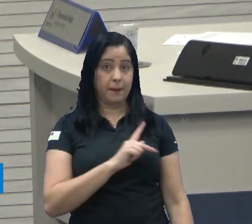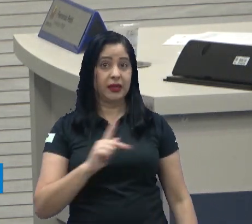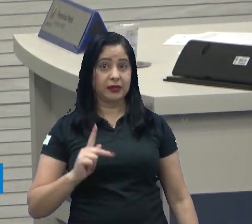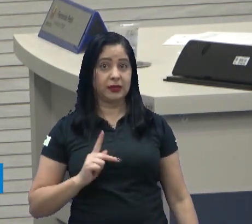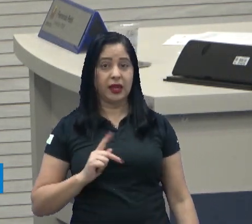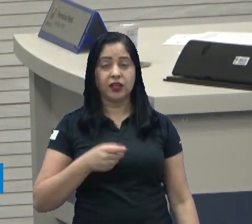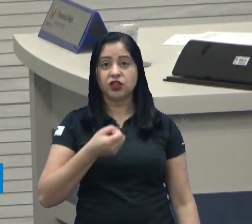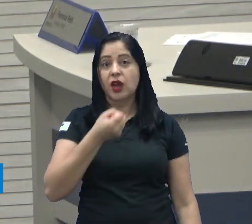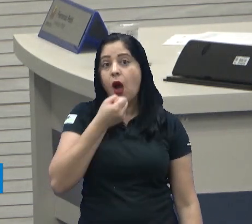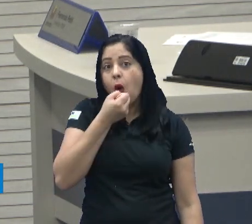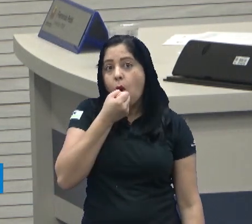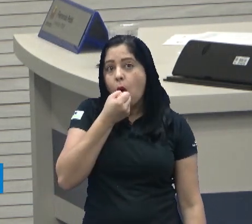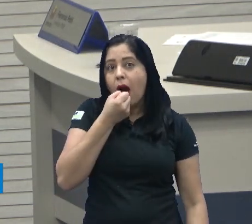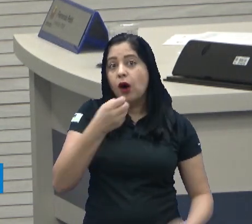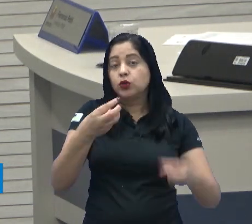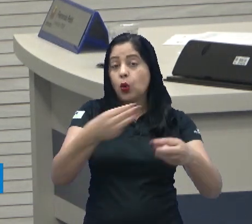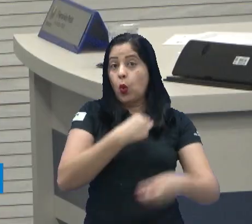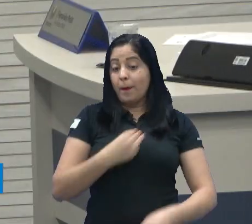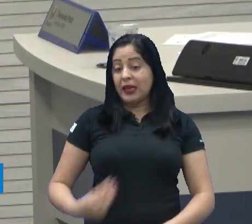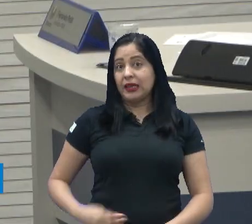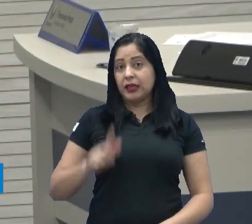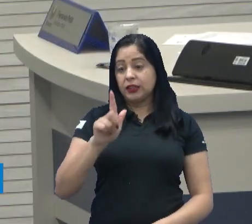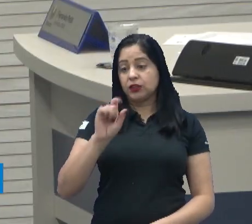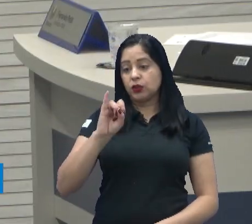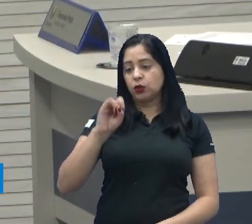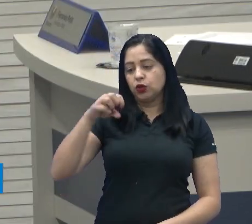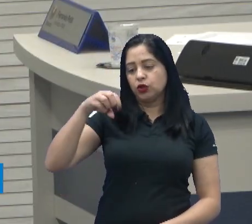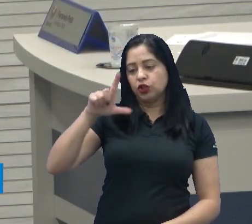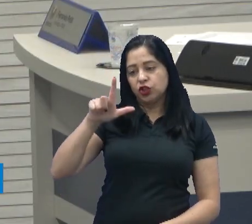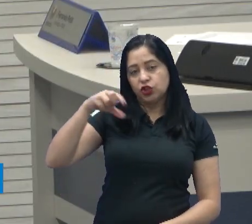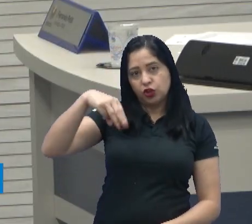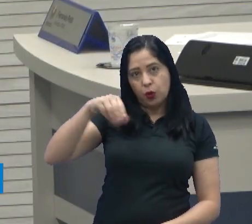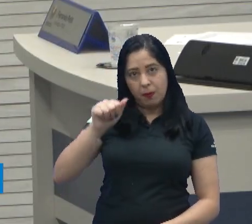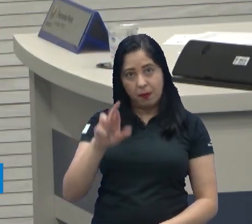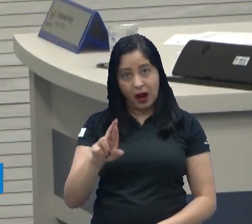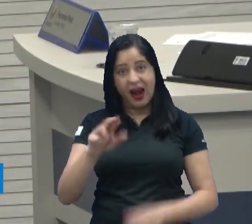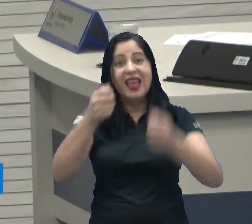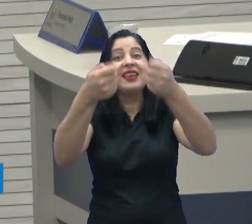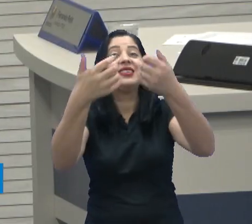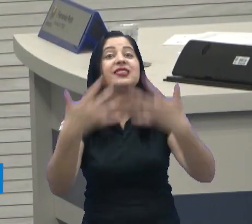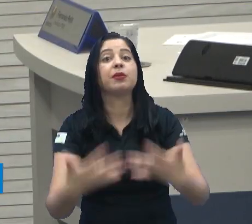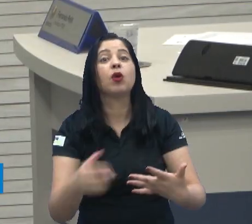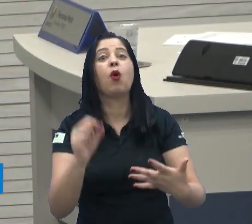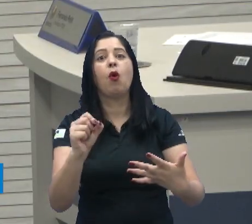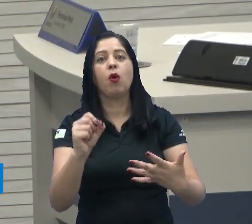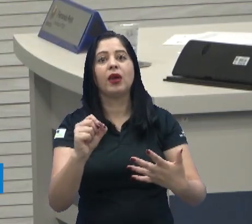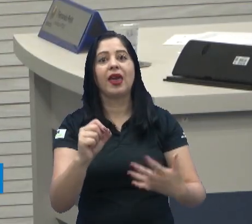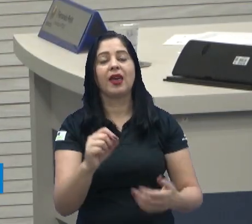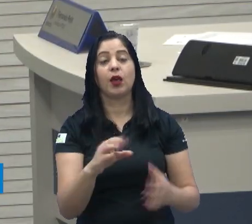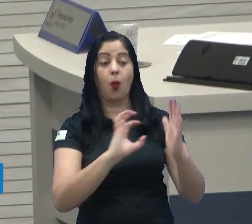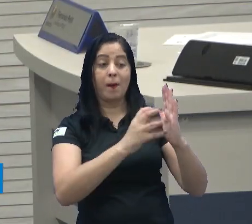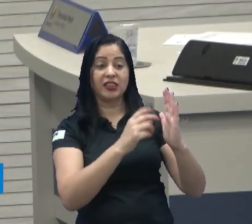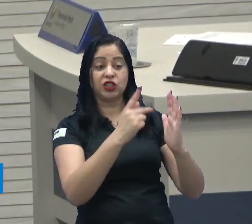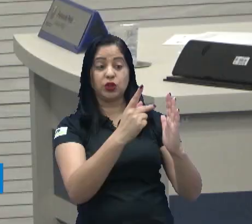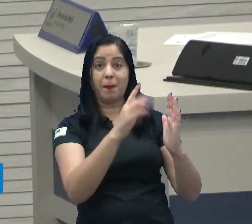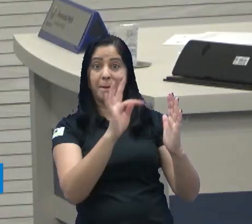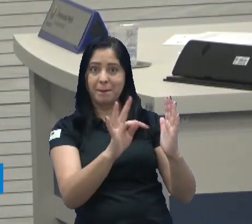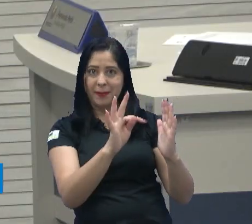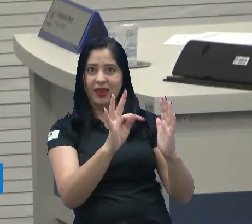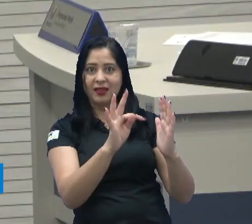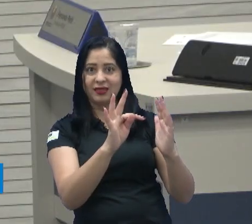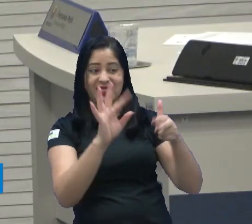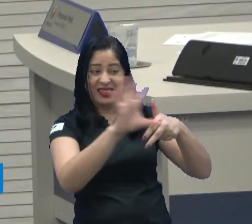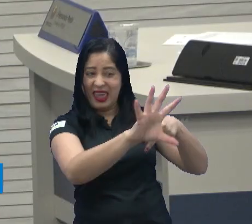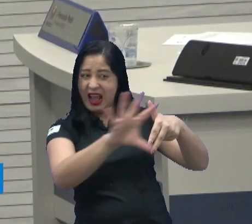ministro Gilmar Mendes, que no período ele deixou claro o arrombo que o PT fez, a corrupção que